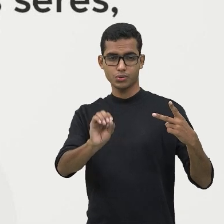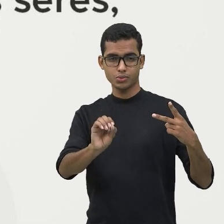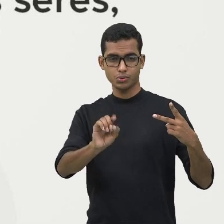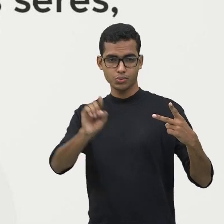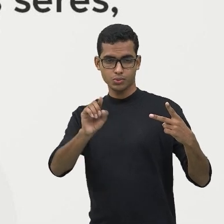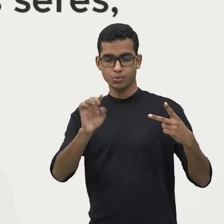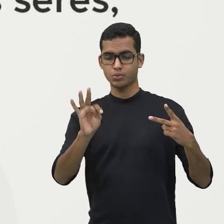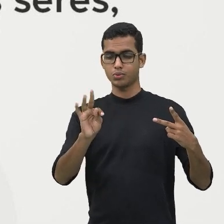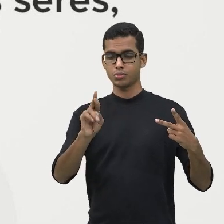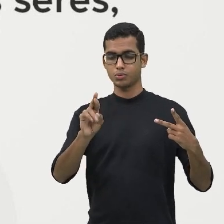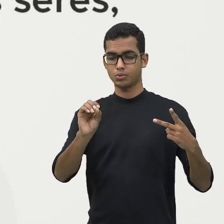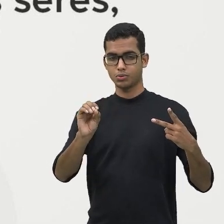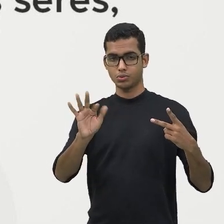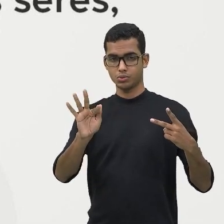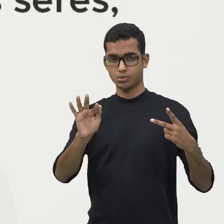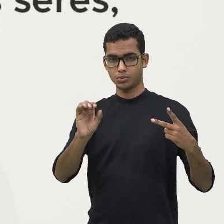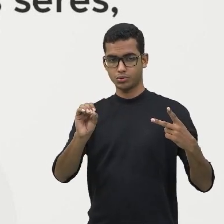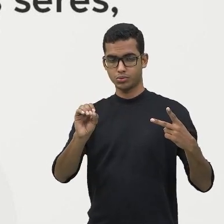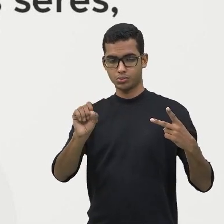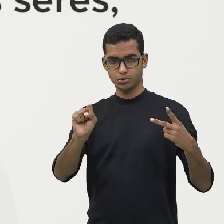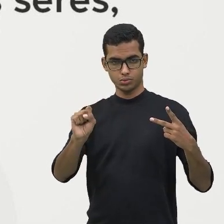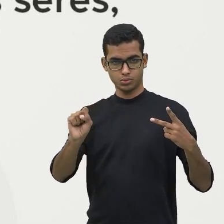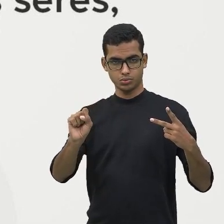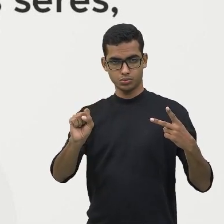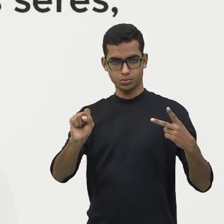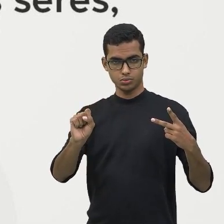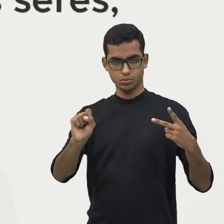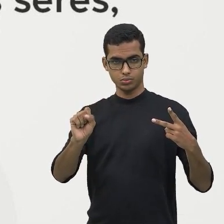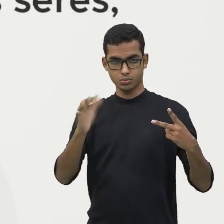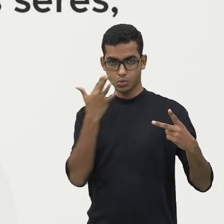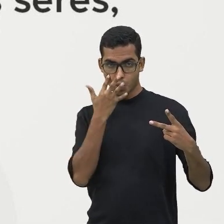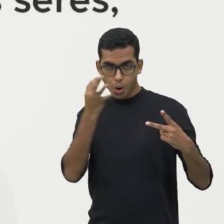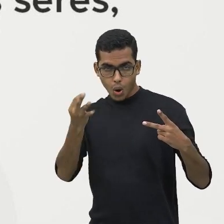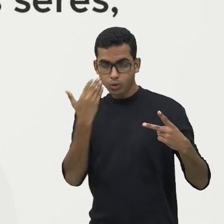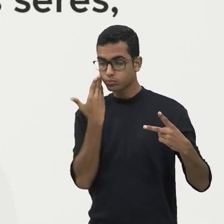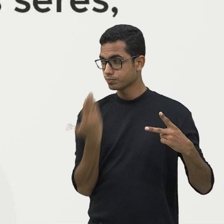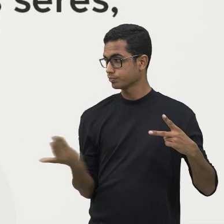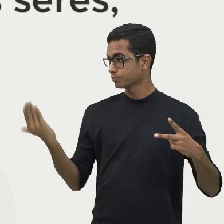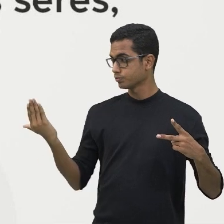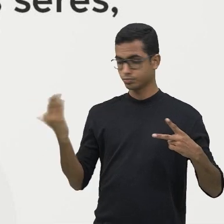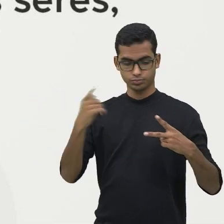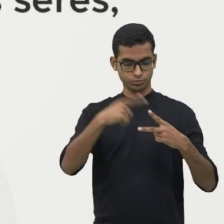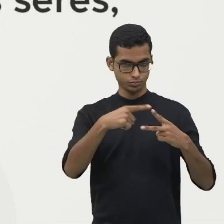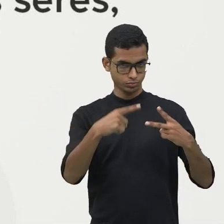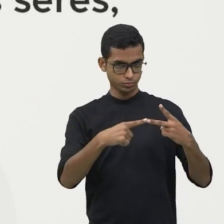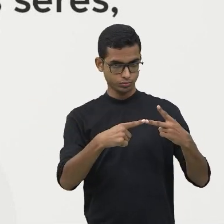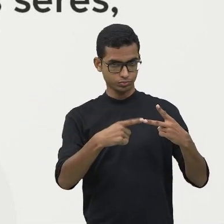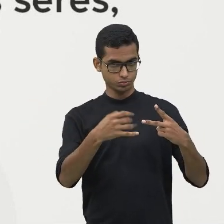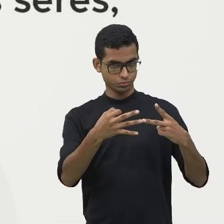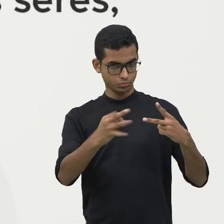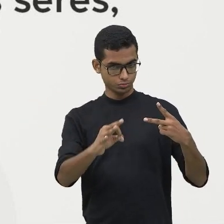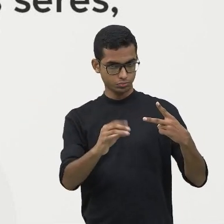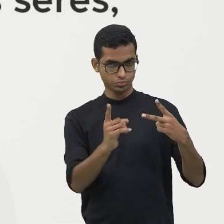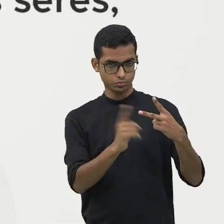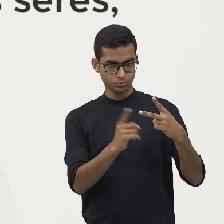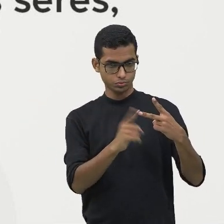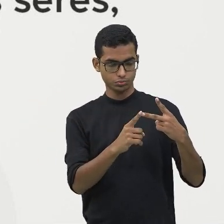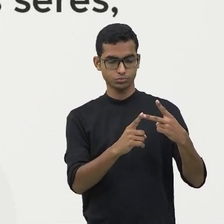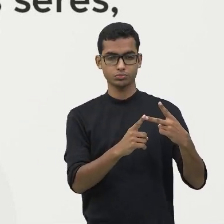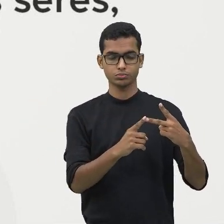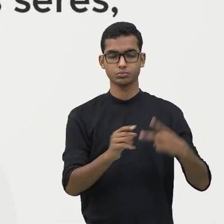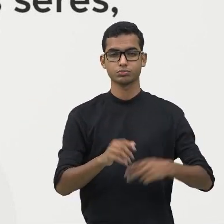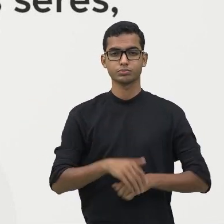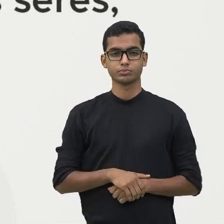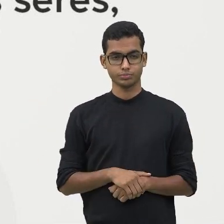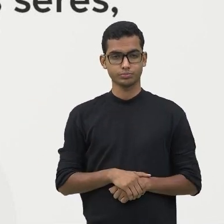autótrofo, tá? Ouça bem, a palavra é autótrofo. O mais forte é o tó.